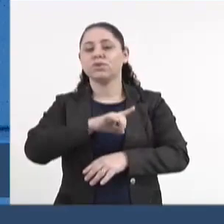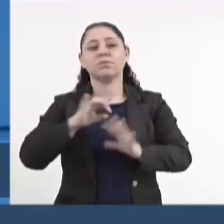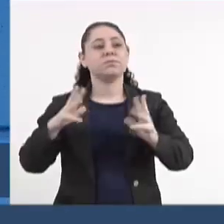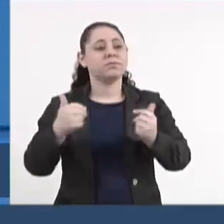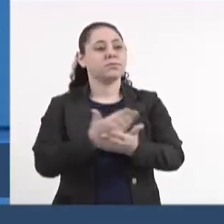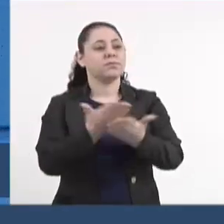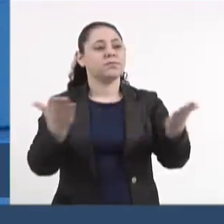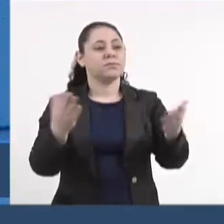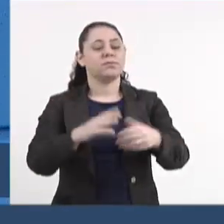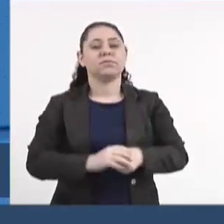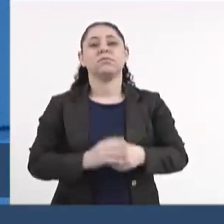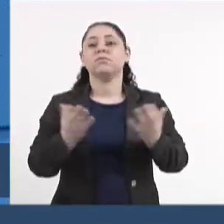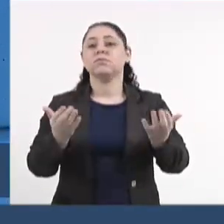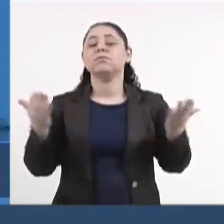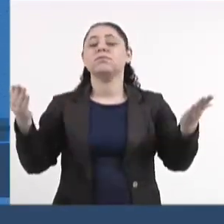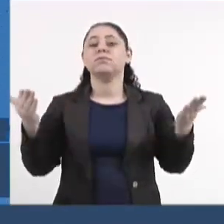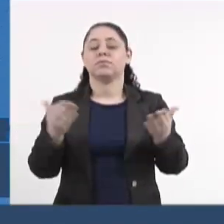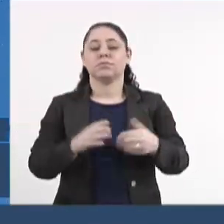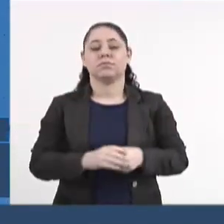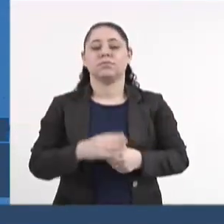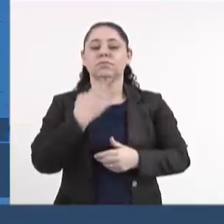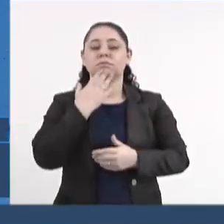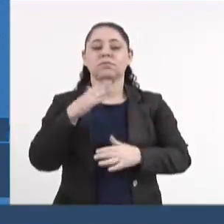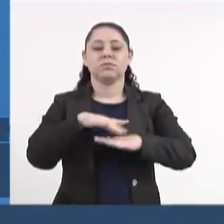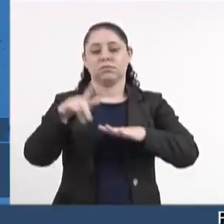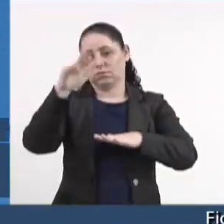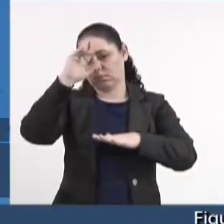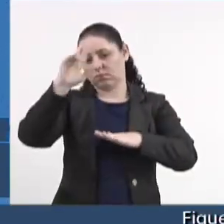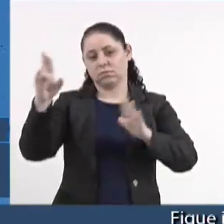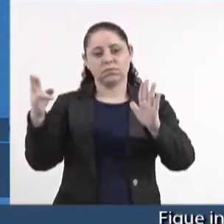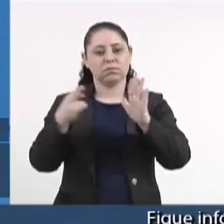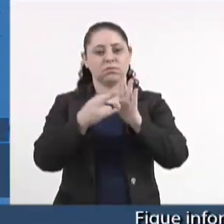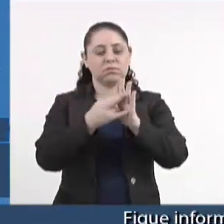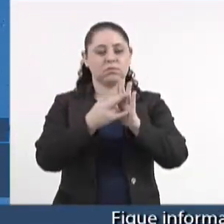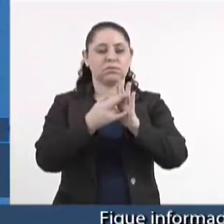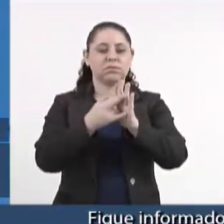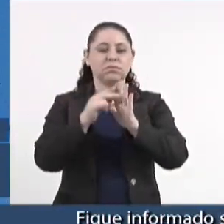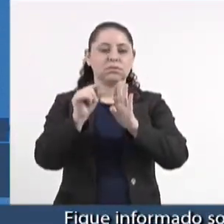a todas. Quero aqui hoje requerer à mesa diretora